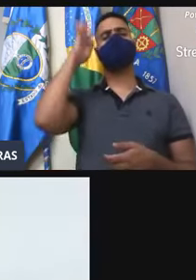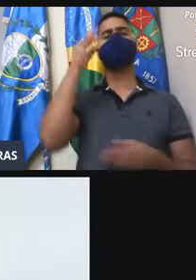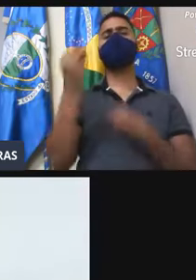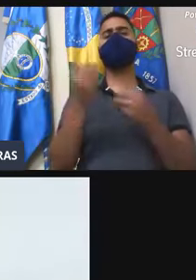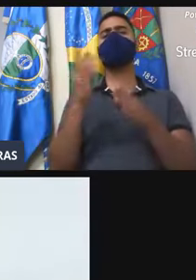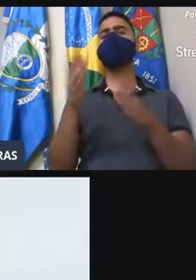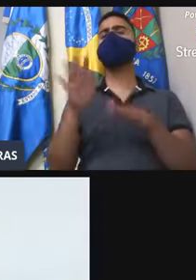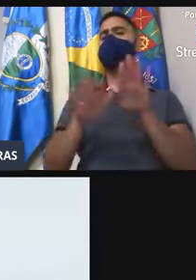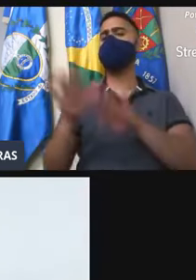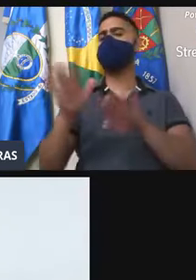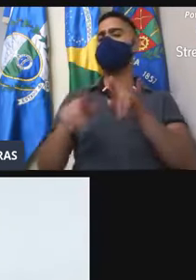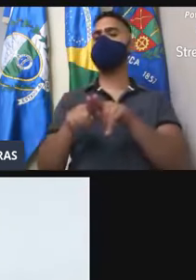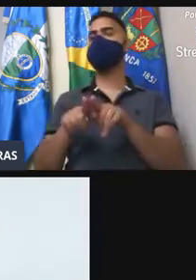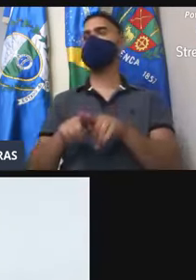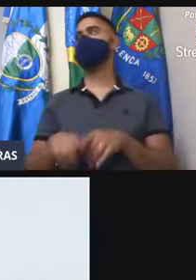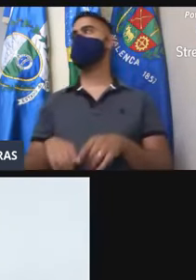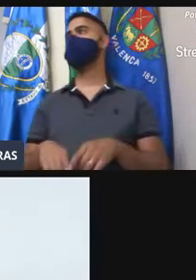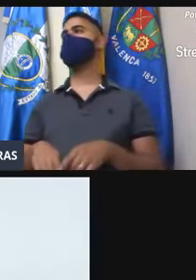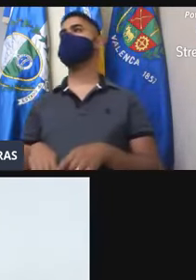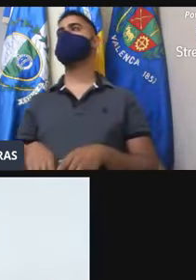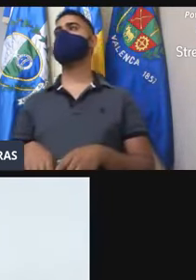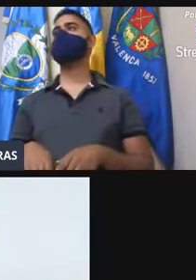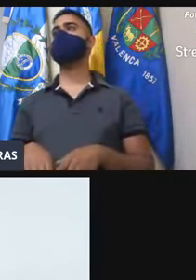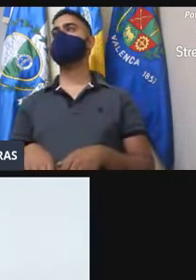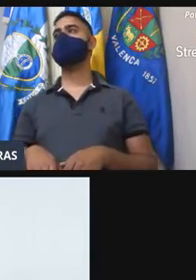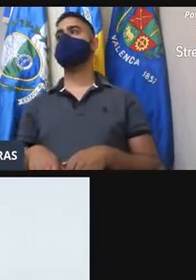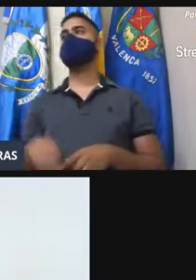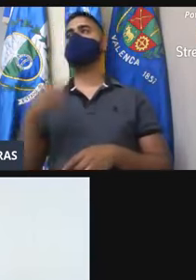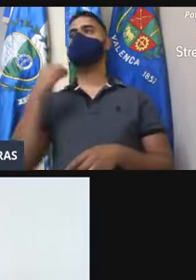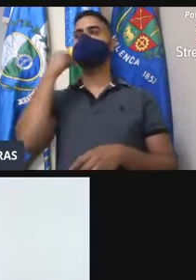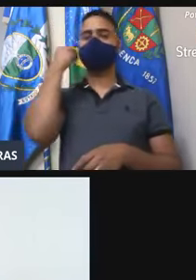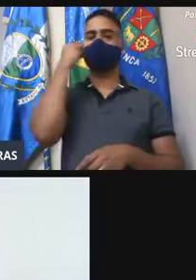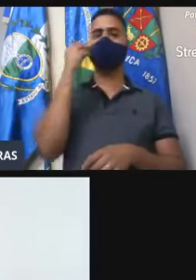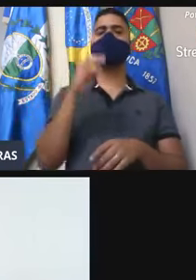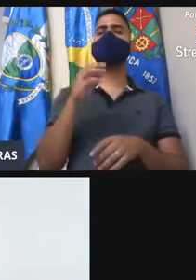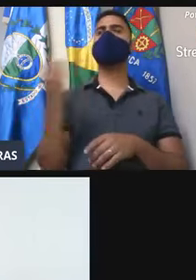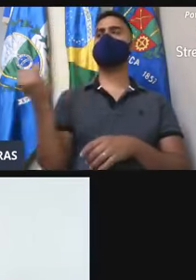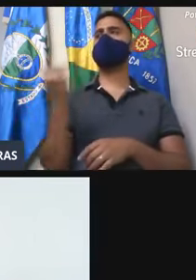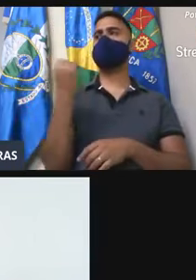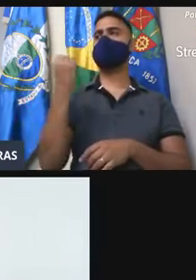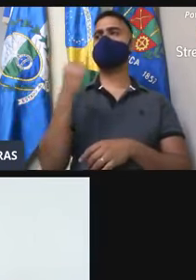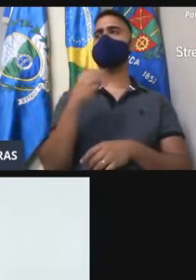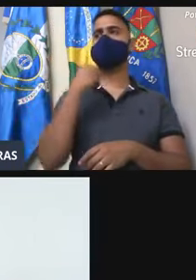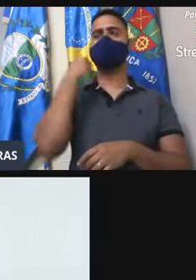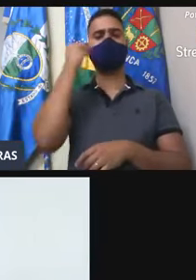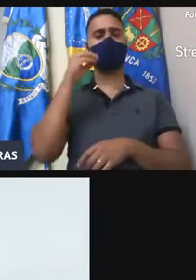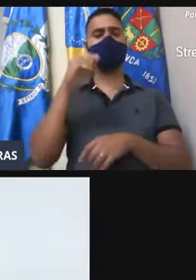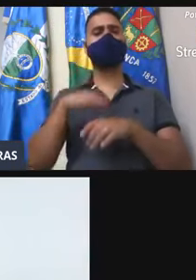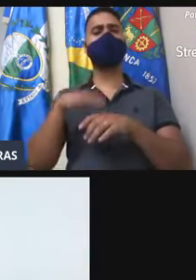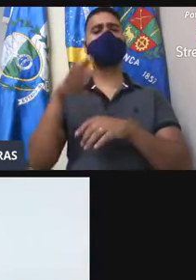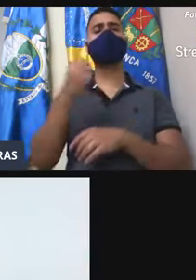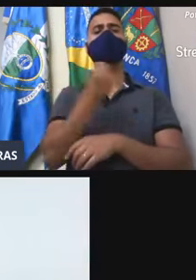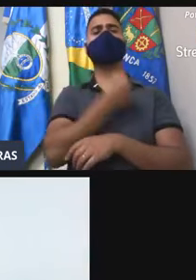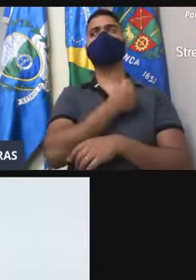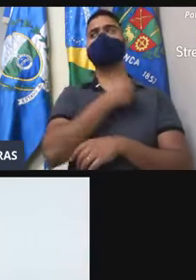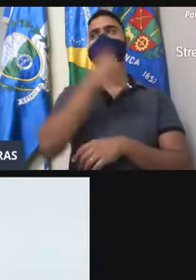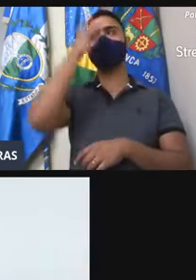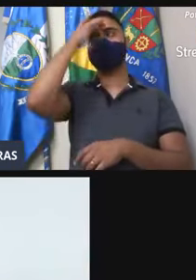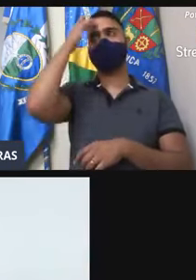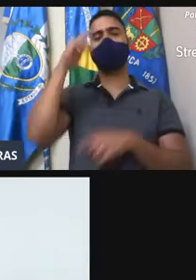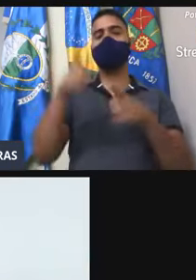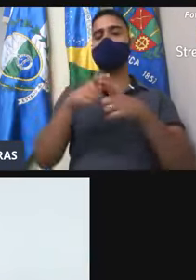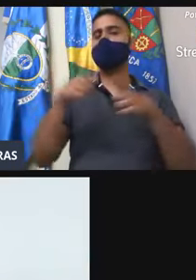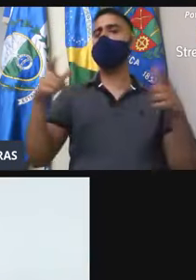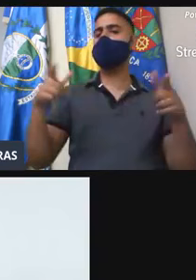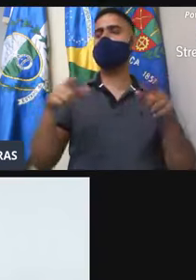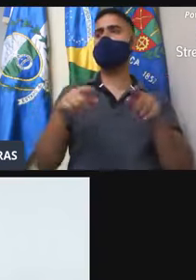cuidar. Então, a questão dos testes é muito importante, pensar nisso, testar o máximo de pessoas em conservatório, aumentar esse